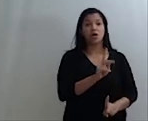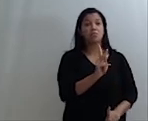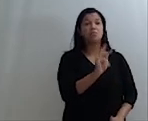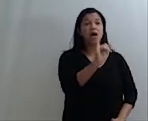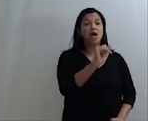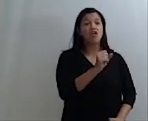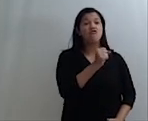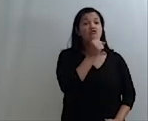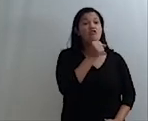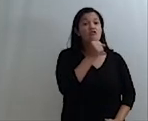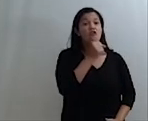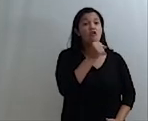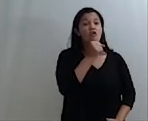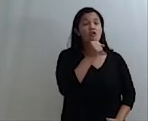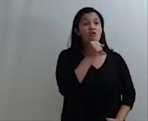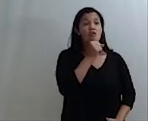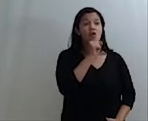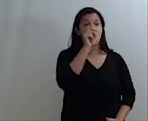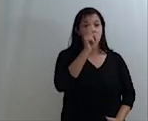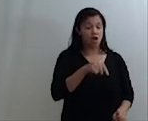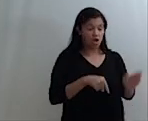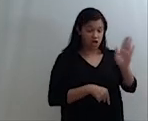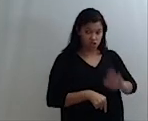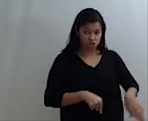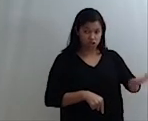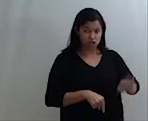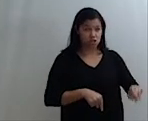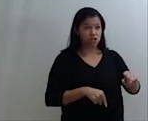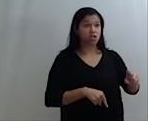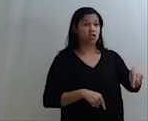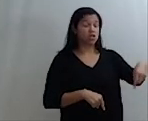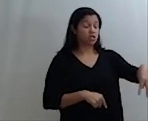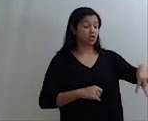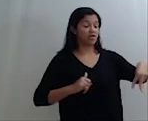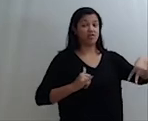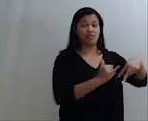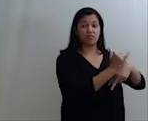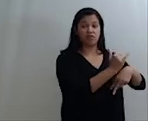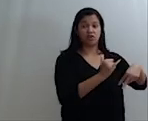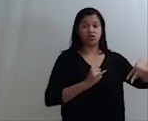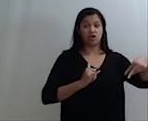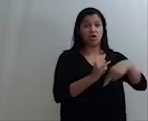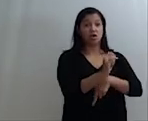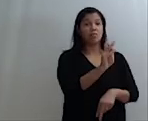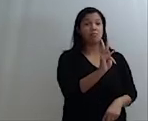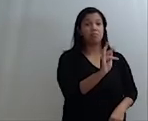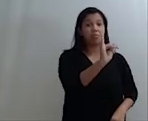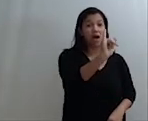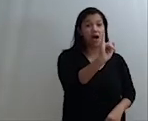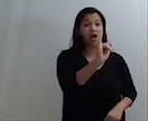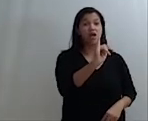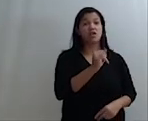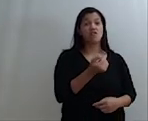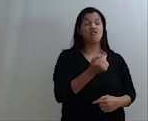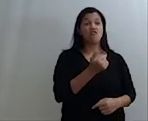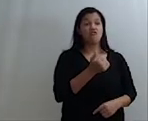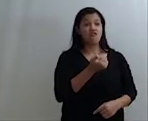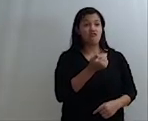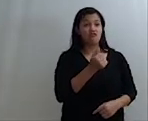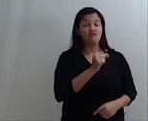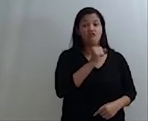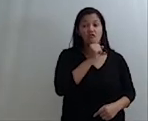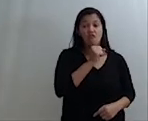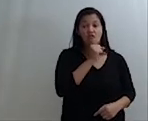Crianças as crianças foram vítimas do pai do avô do paciente e de outros